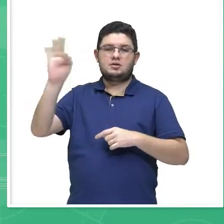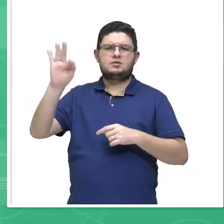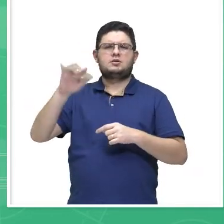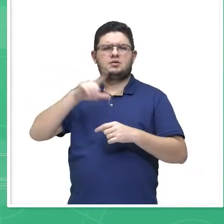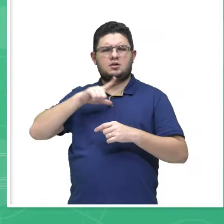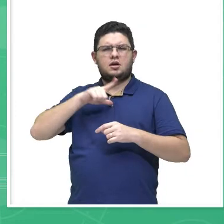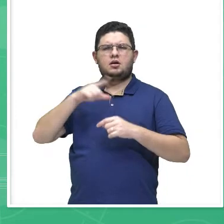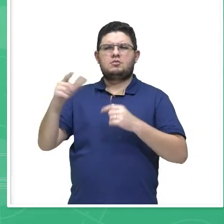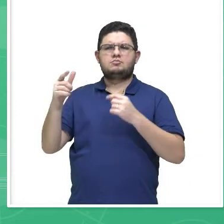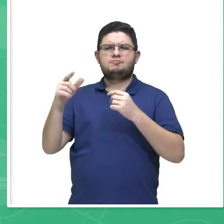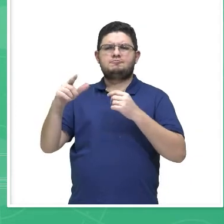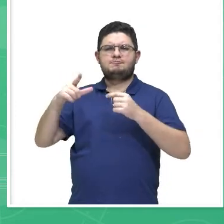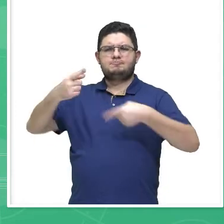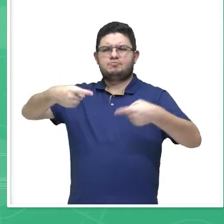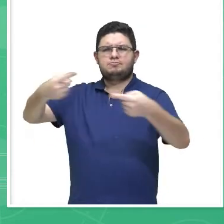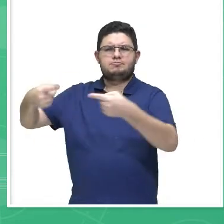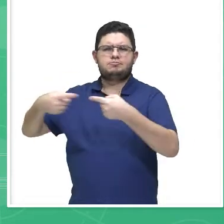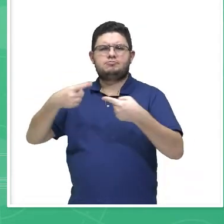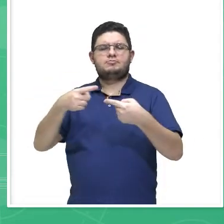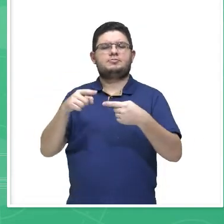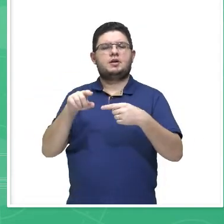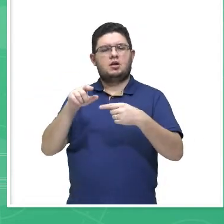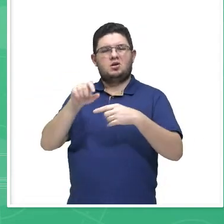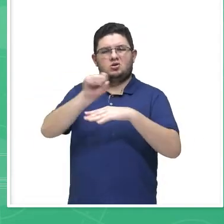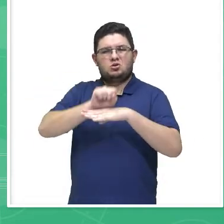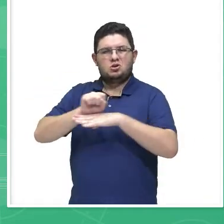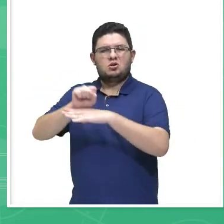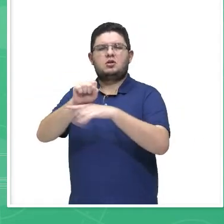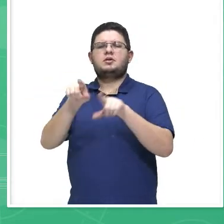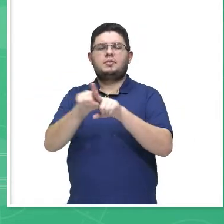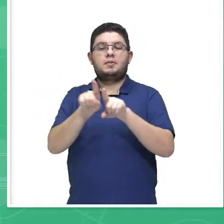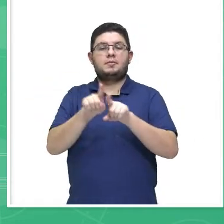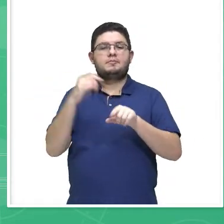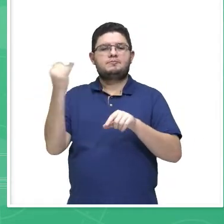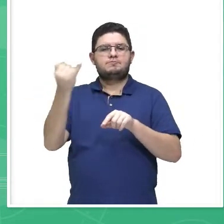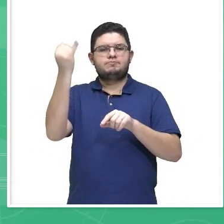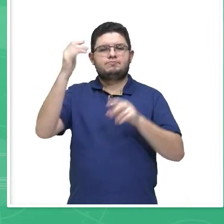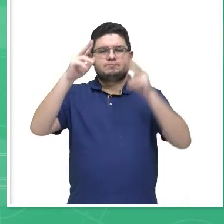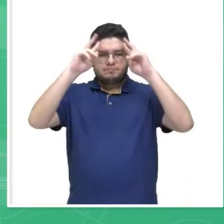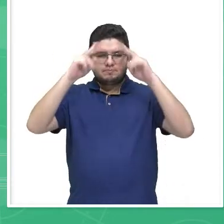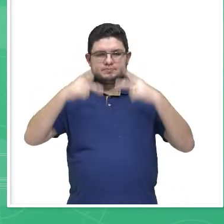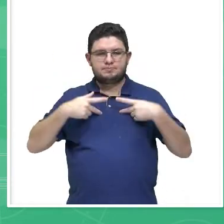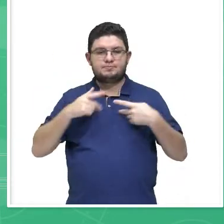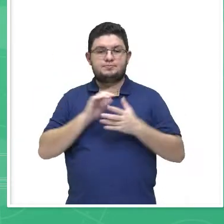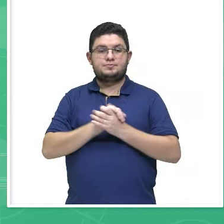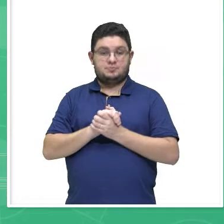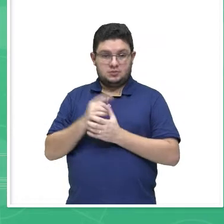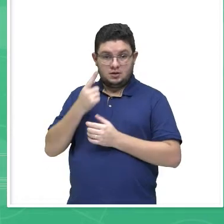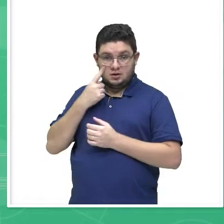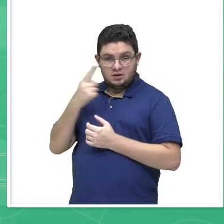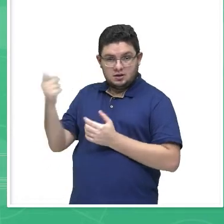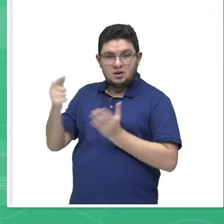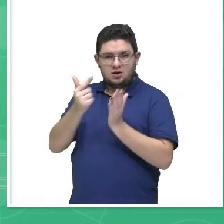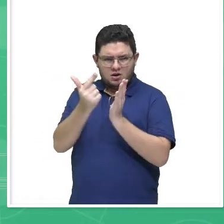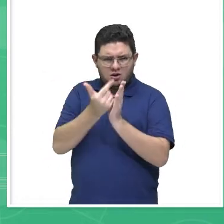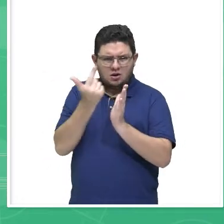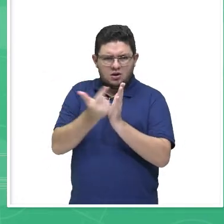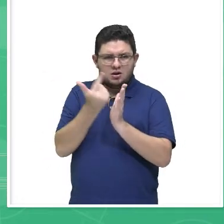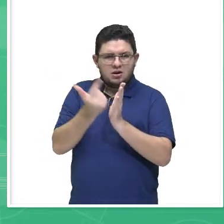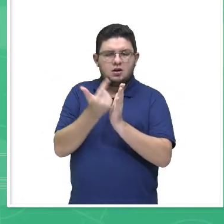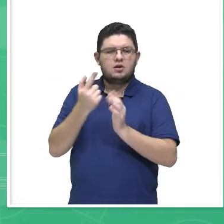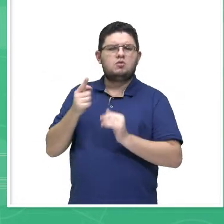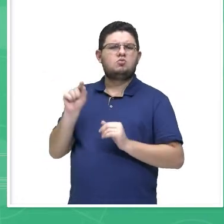é muito importante para toda a humanidade. Em O Manifesto Comunista, esse livro que estamos falando,